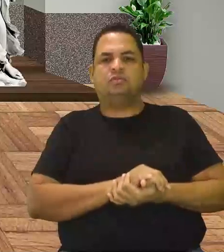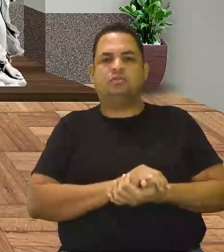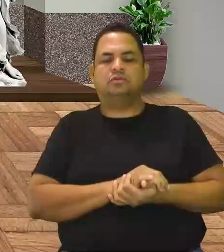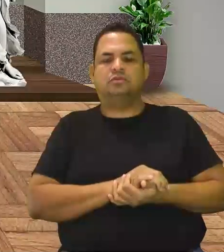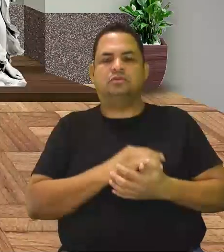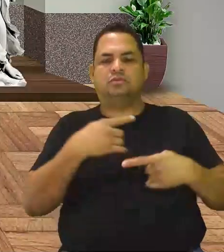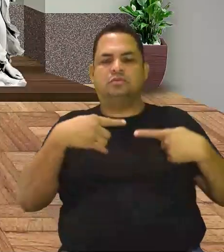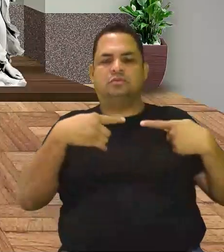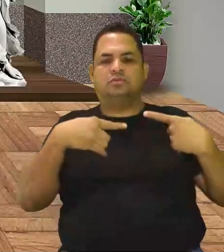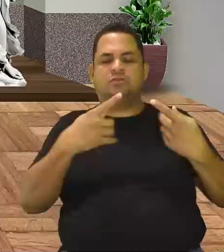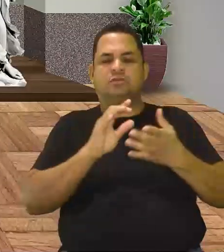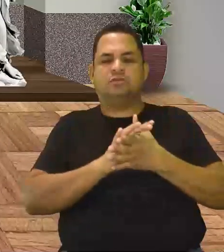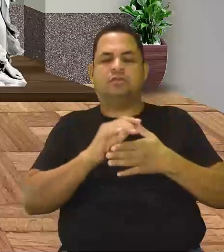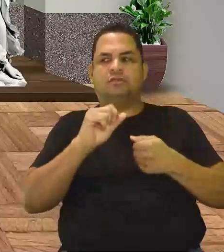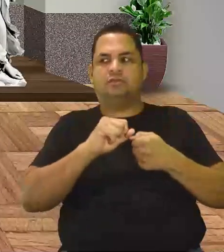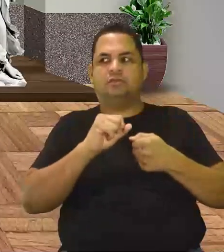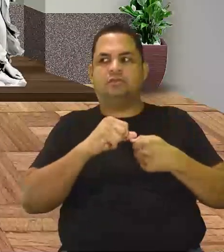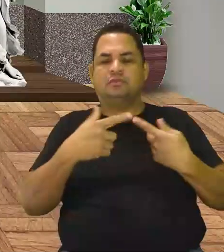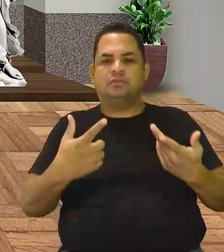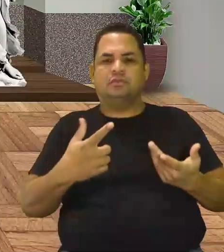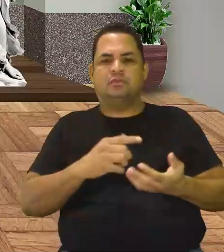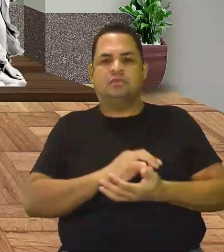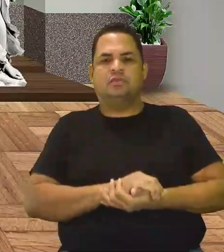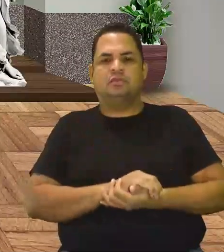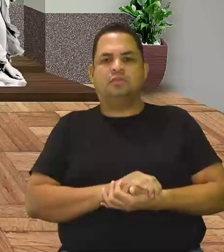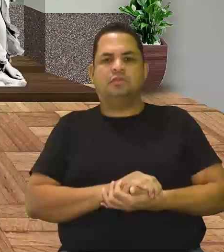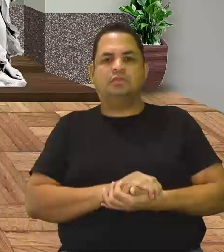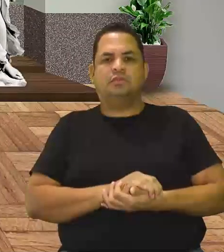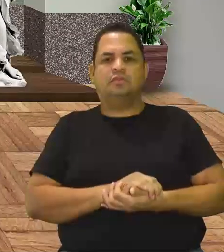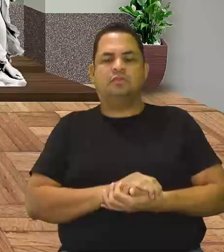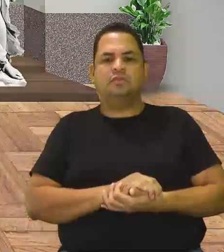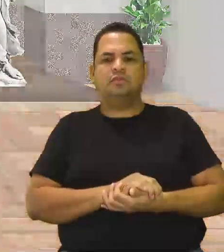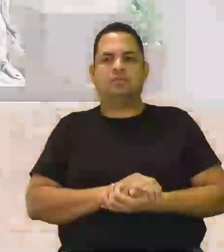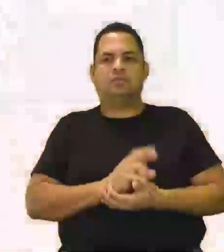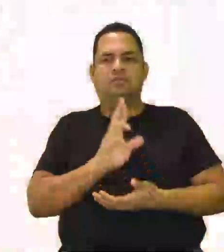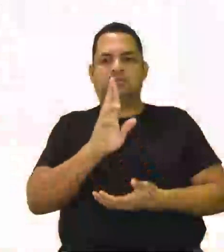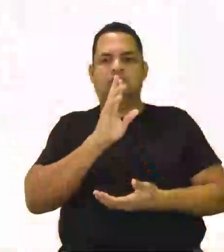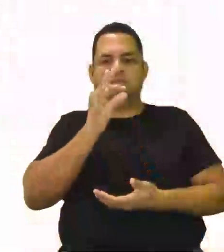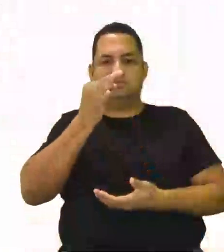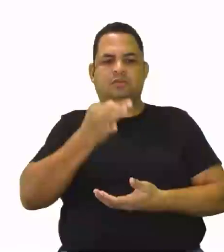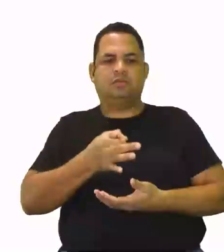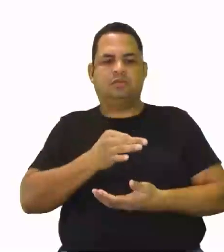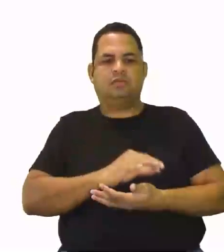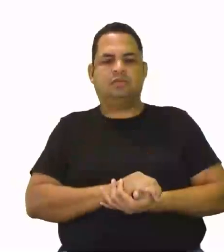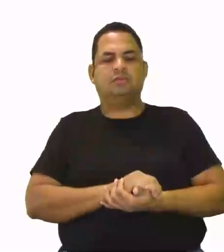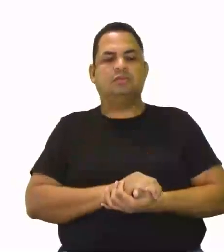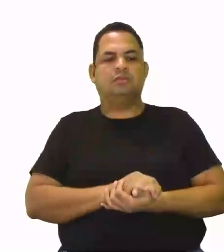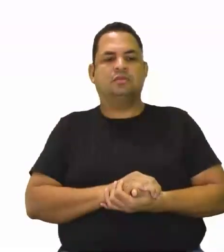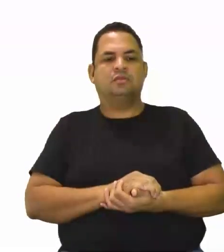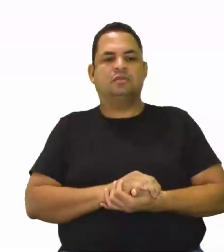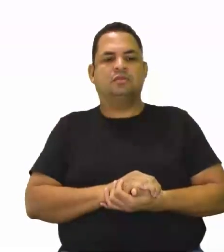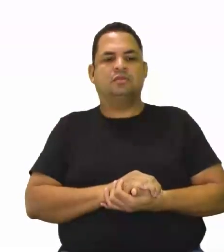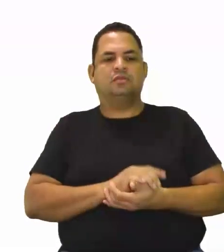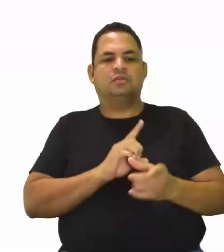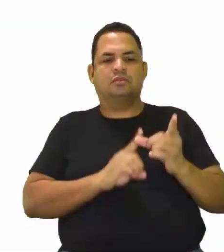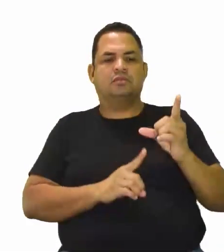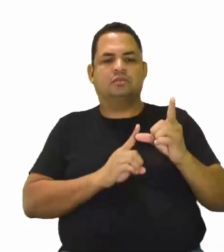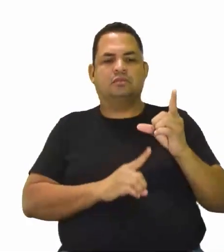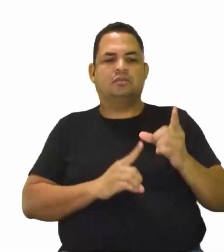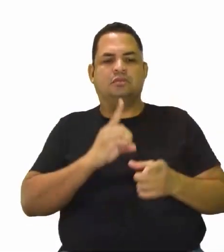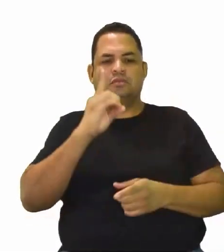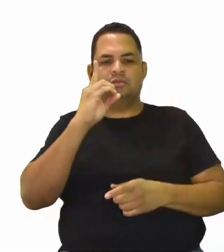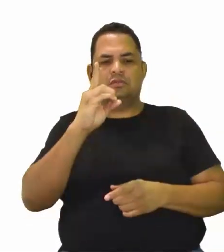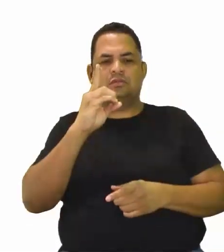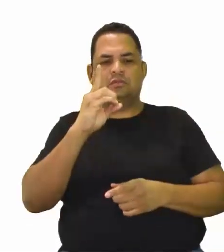jogada política que ele está fazendo. Então, a resposta correta daí é justamente a letra